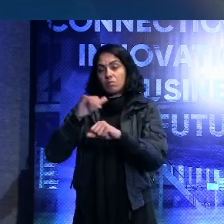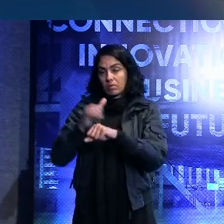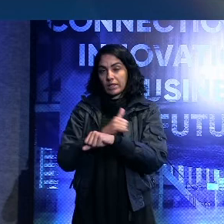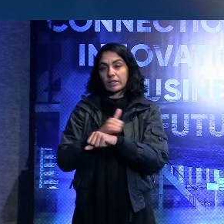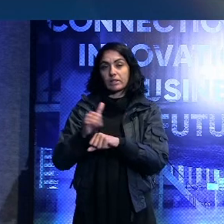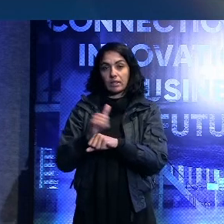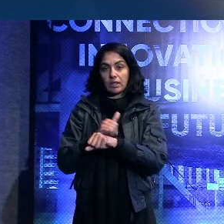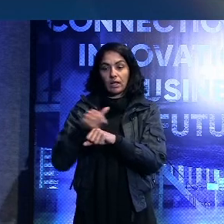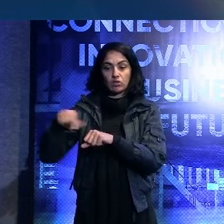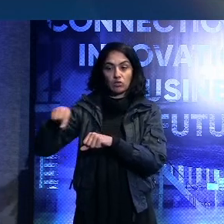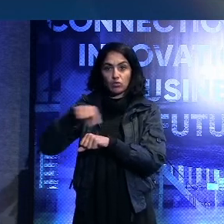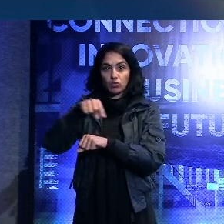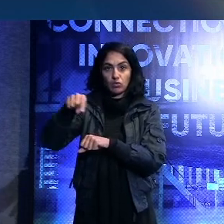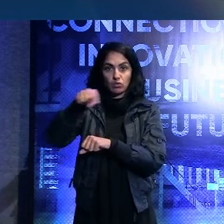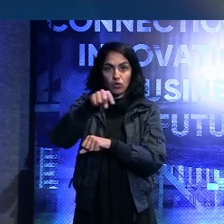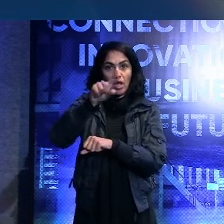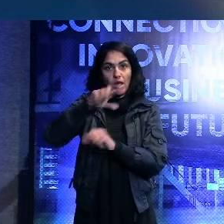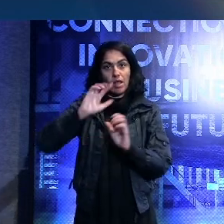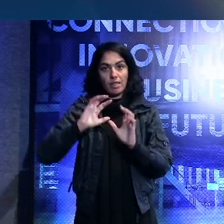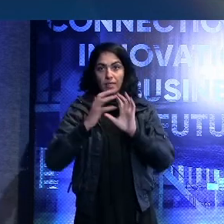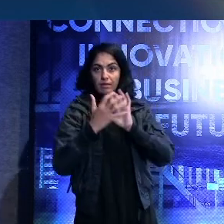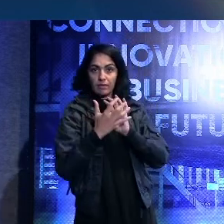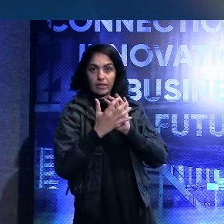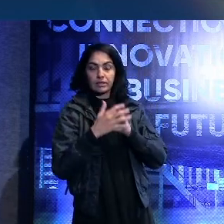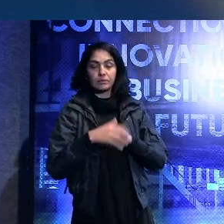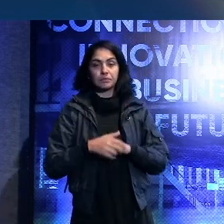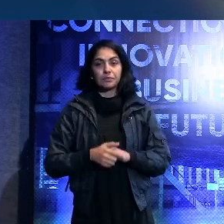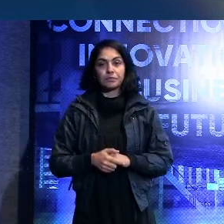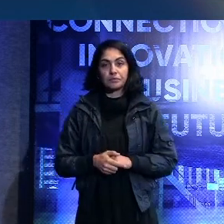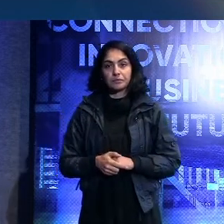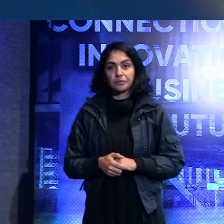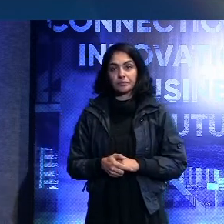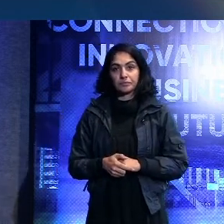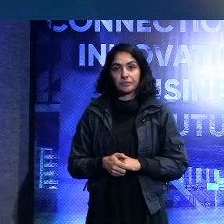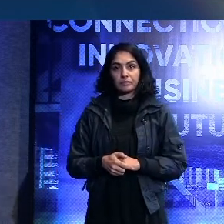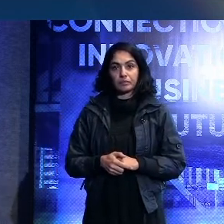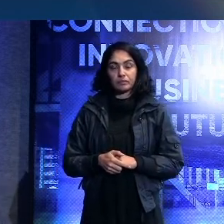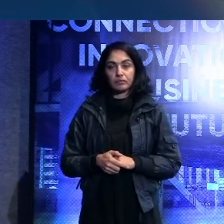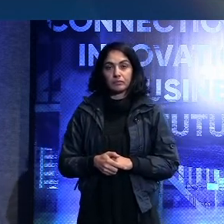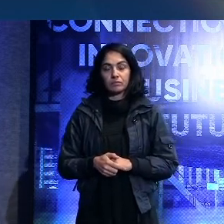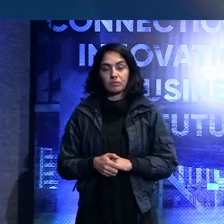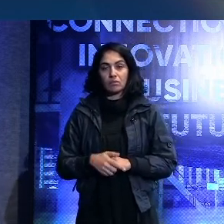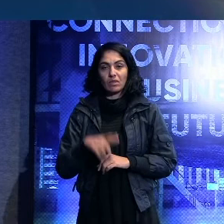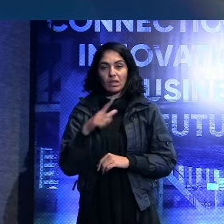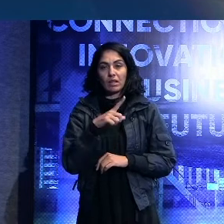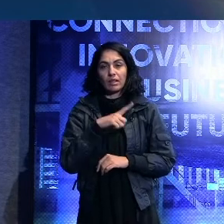rota strategy, que é a interface. E aí um pouquinho do diagrama de